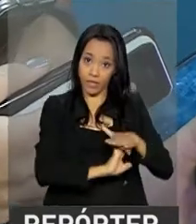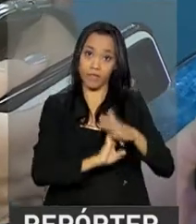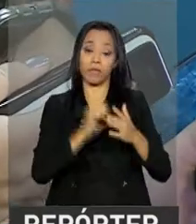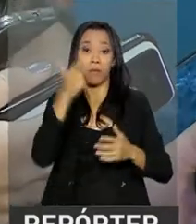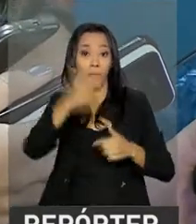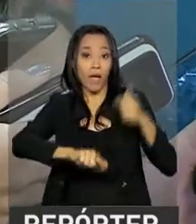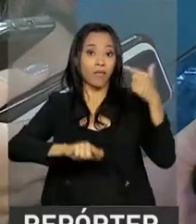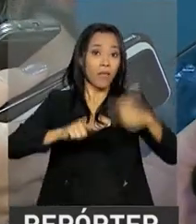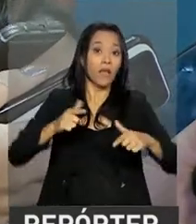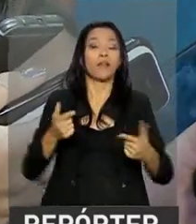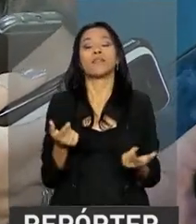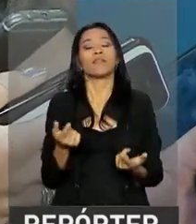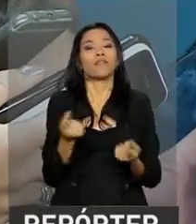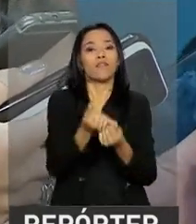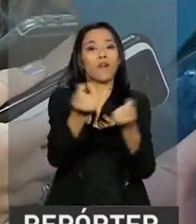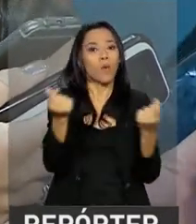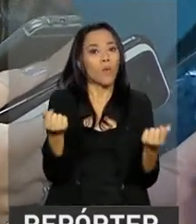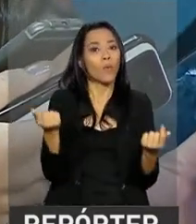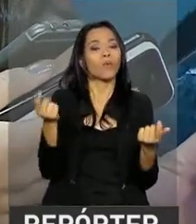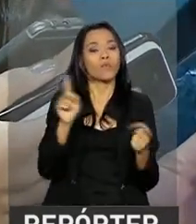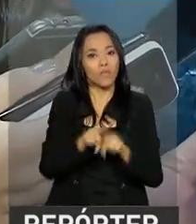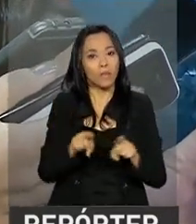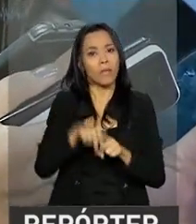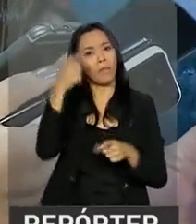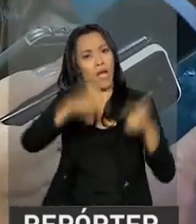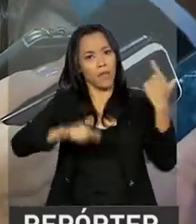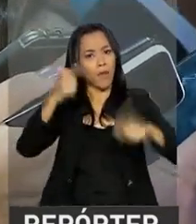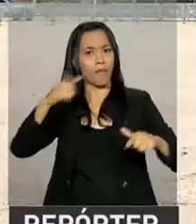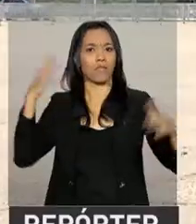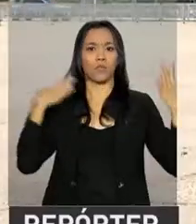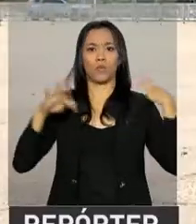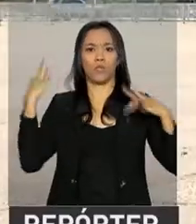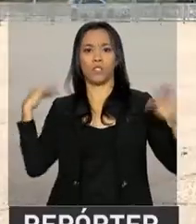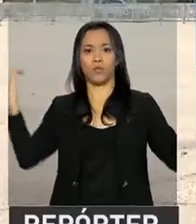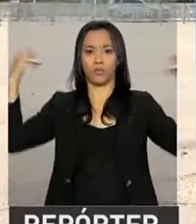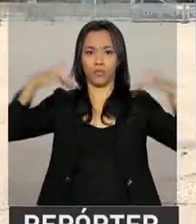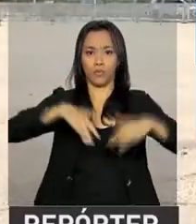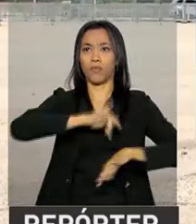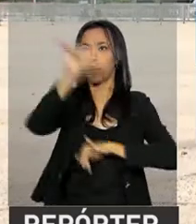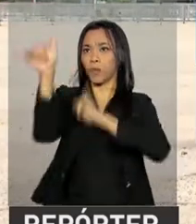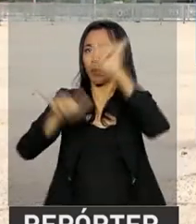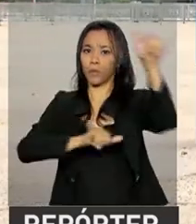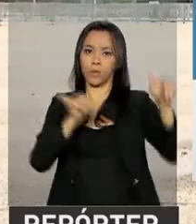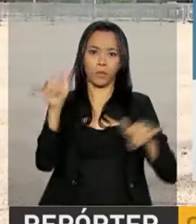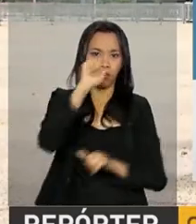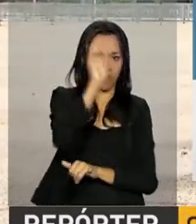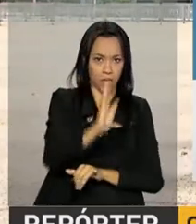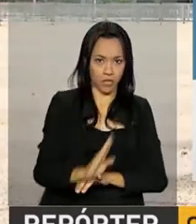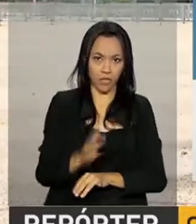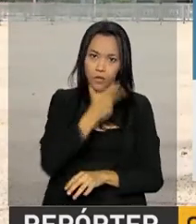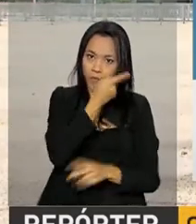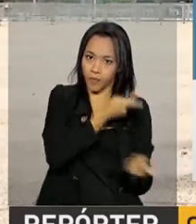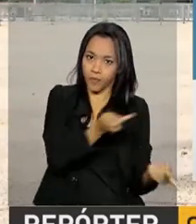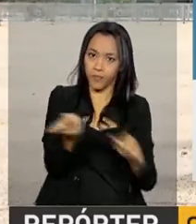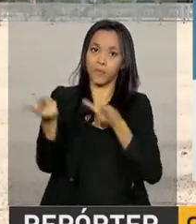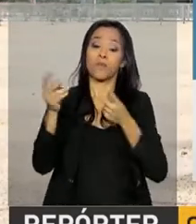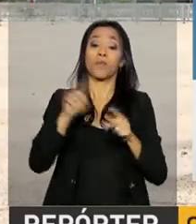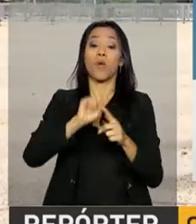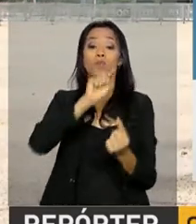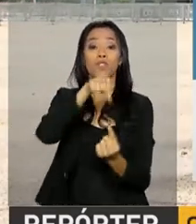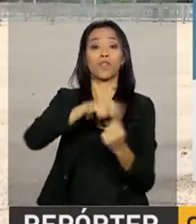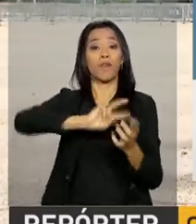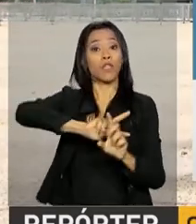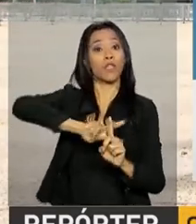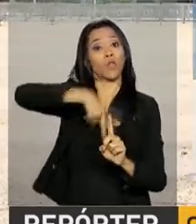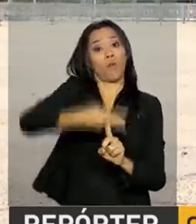voltas mas de ensino e consequentemente mais turistas viajando pelo brasil o objetivo é dobrar o número de turistas estrangeiros que